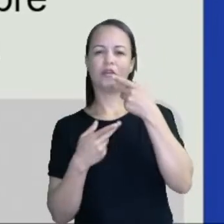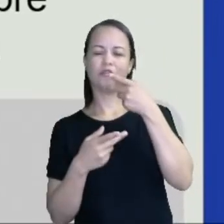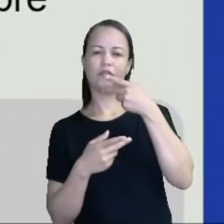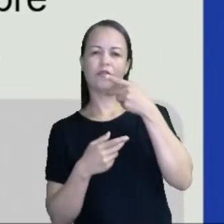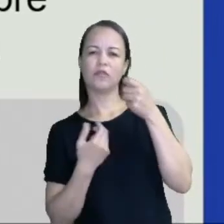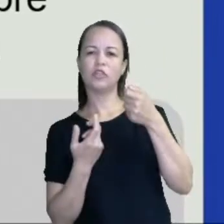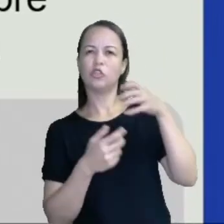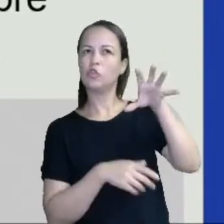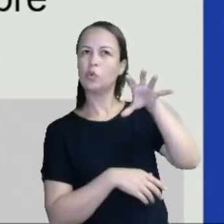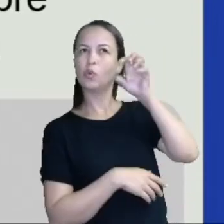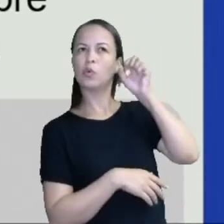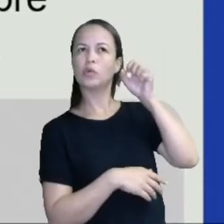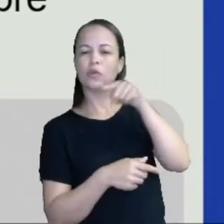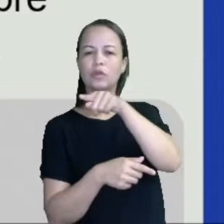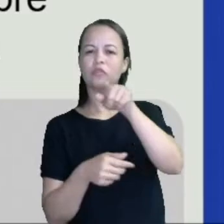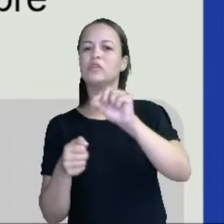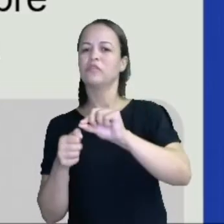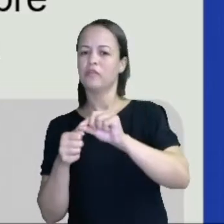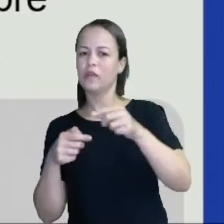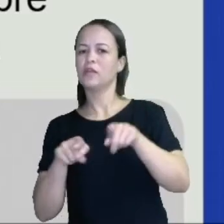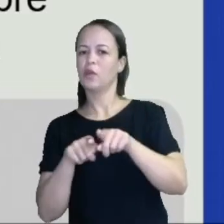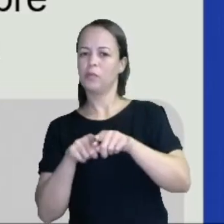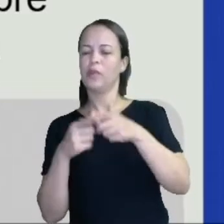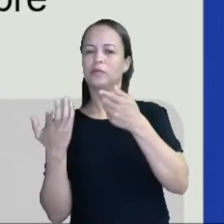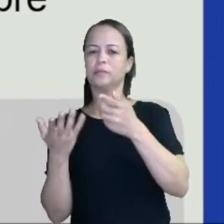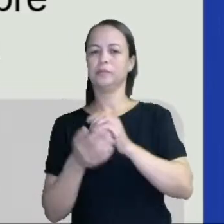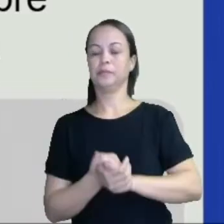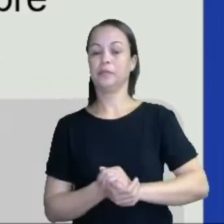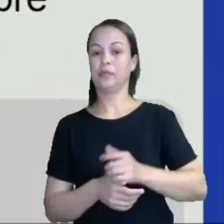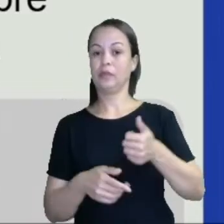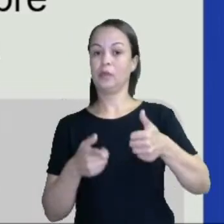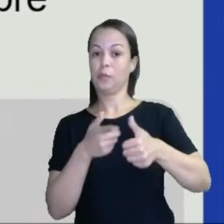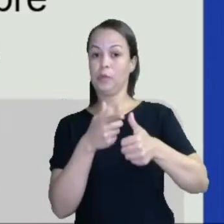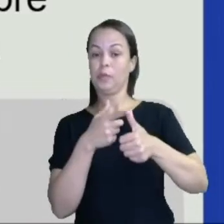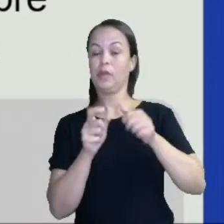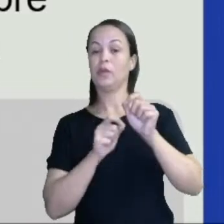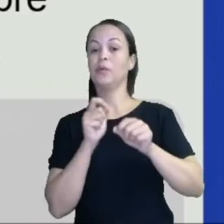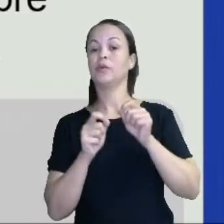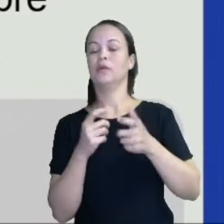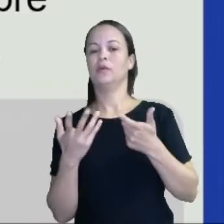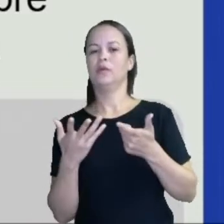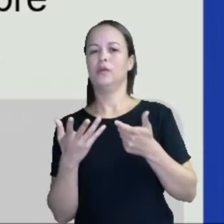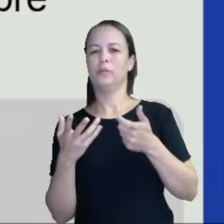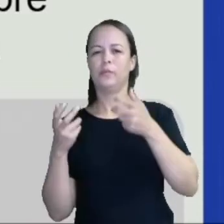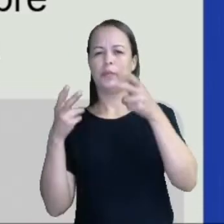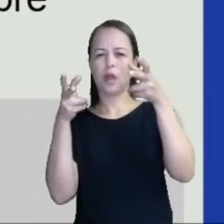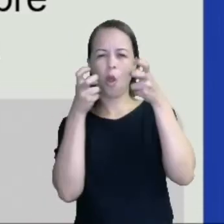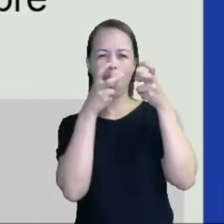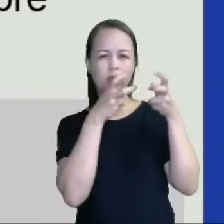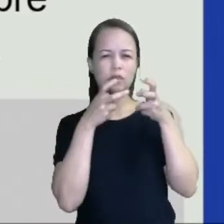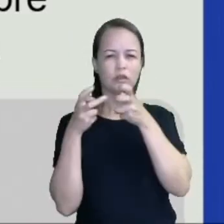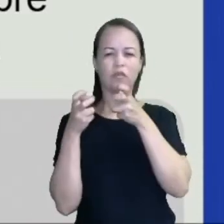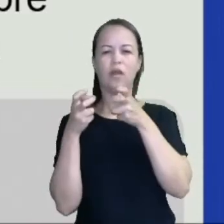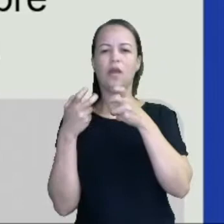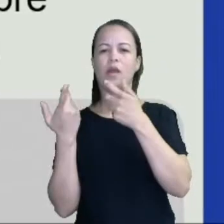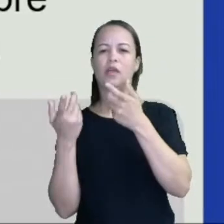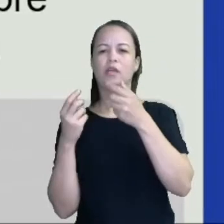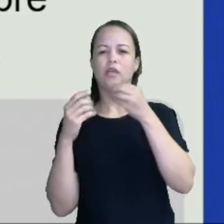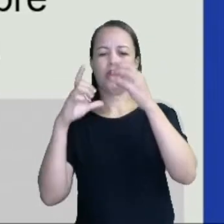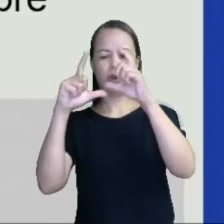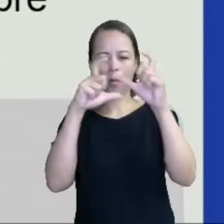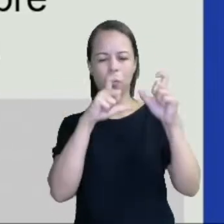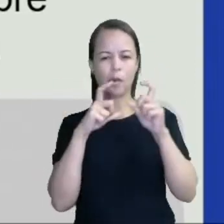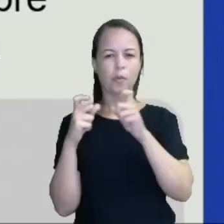faz. Tá bom? Então, se liga aí, ó. Primeiramente, você precisa observar e registrar o que precisa de